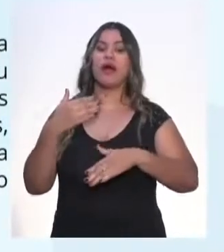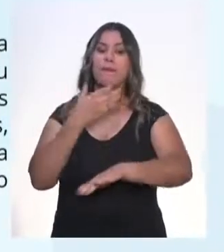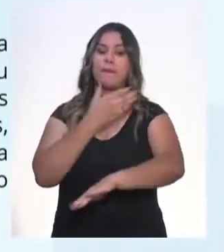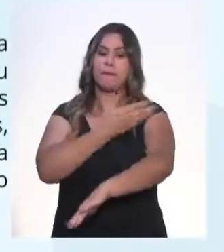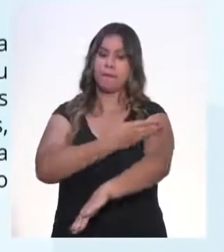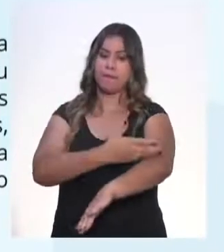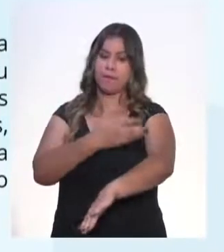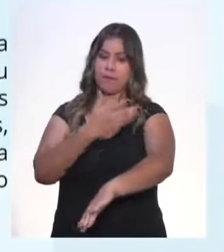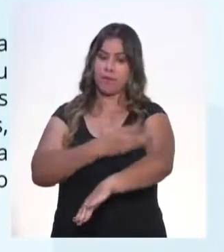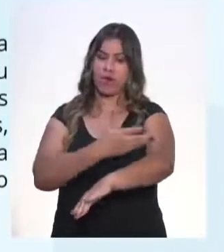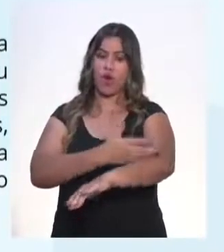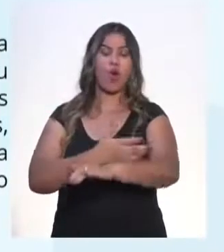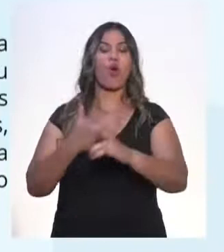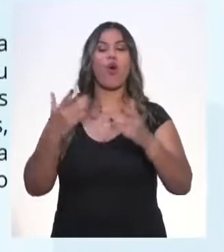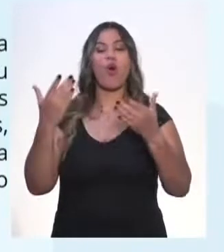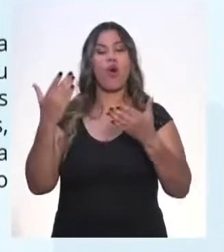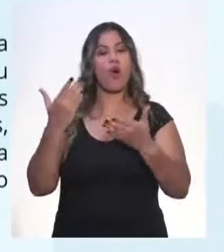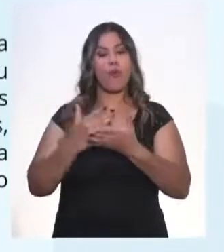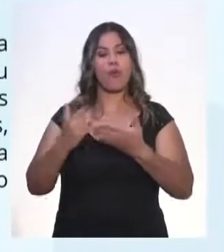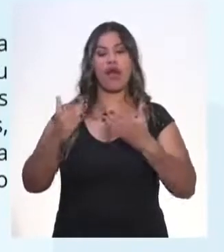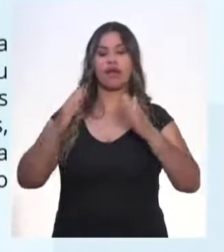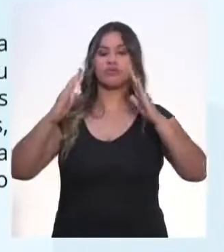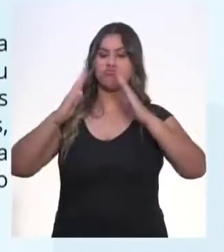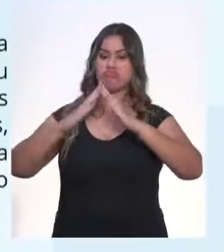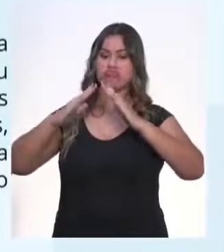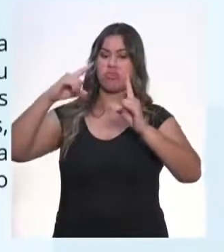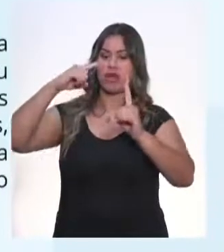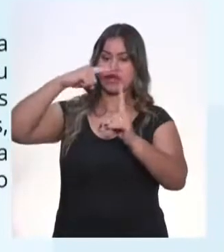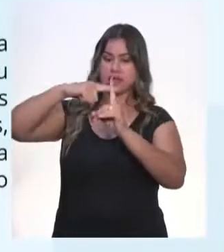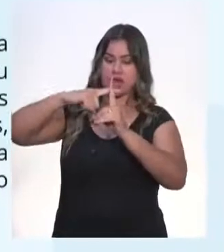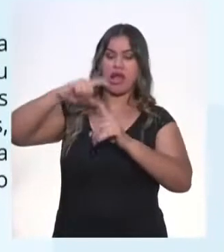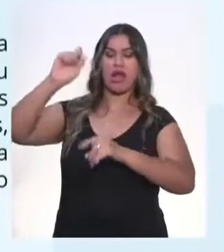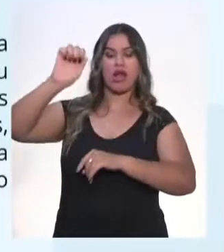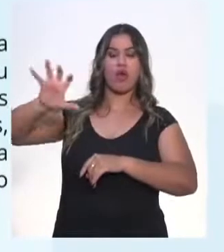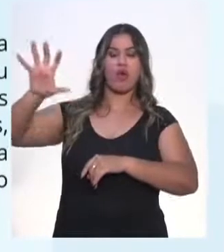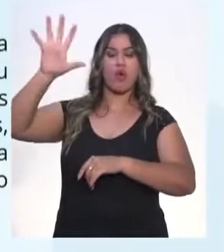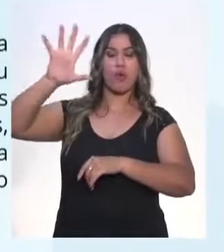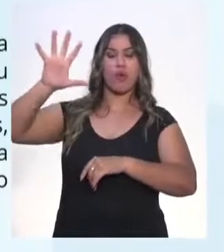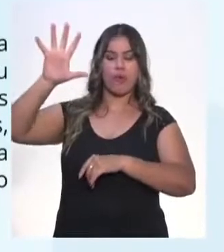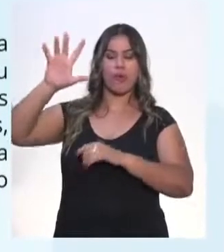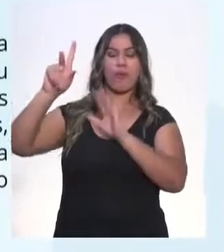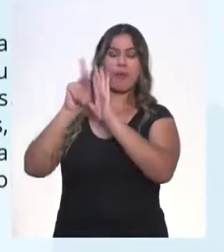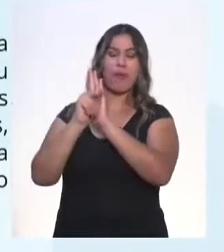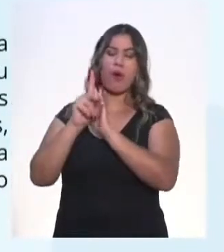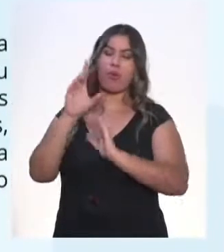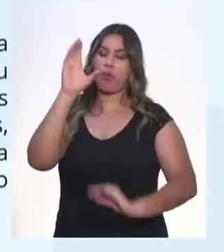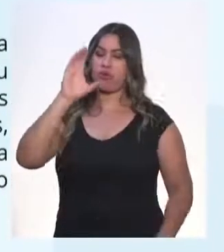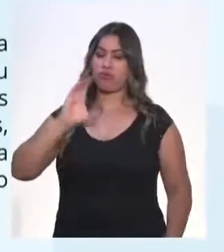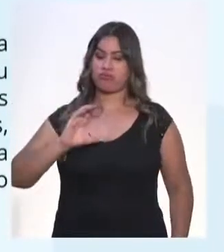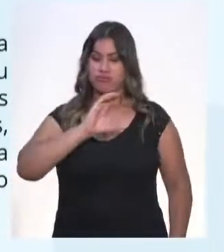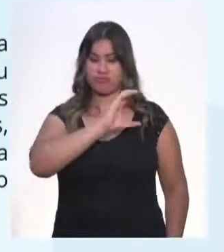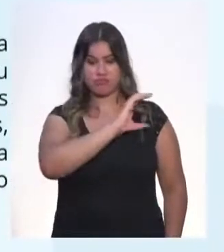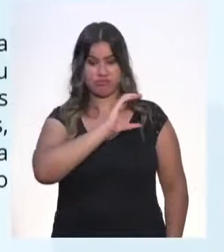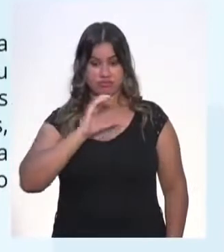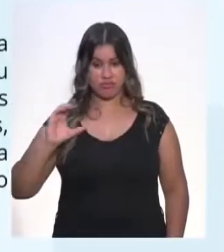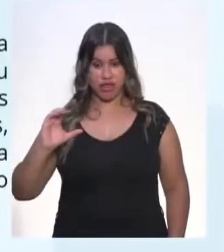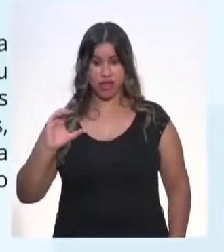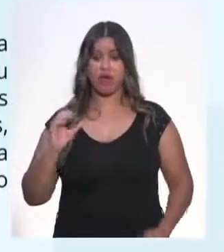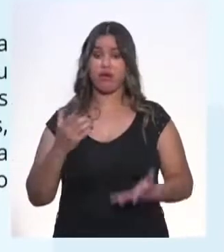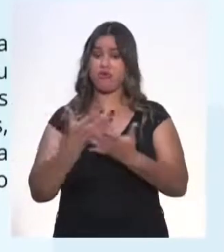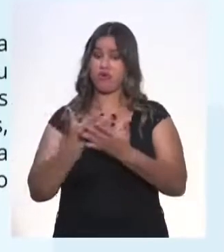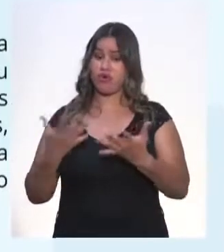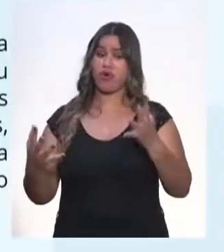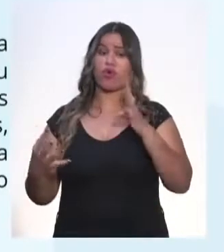nos monastérios europeus das ordens católicas, né? Bom, o catolicismo, como vocês devem ter